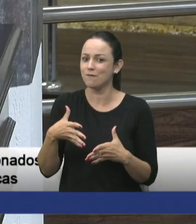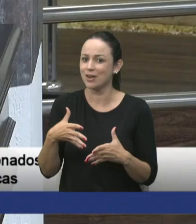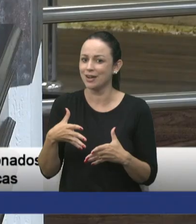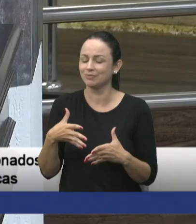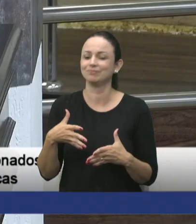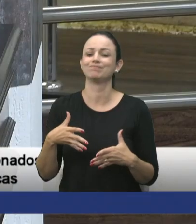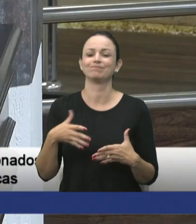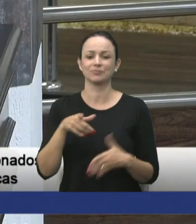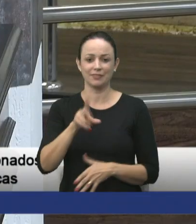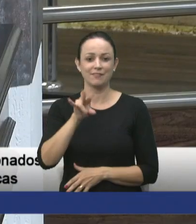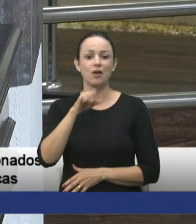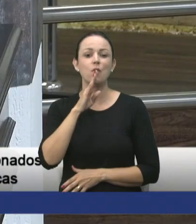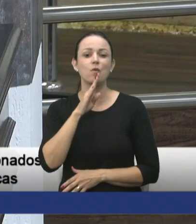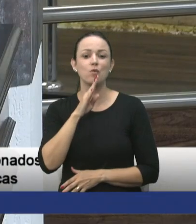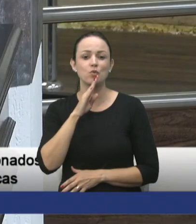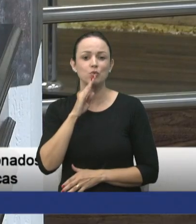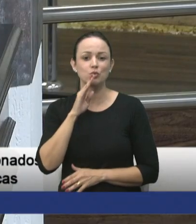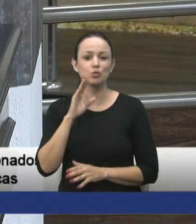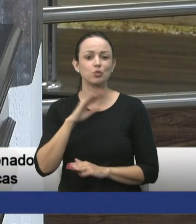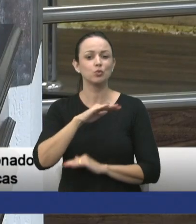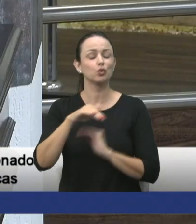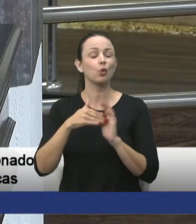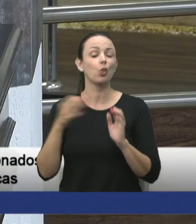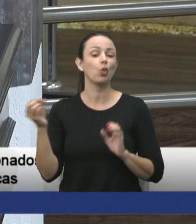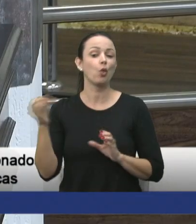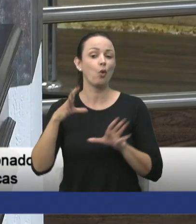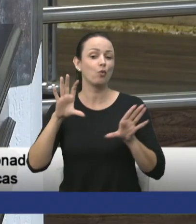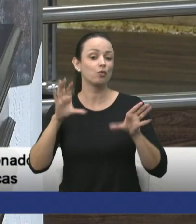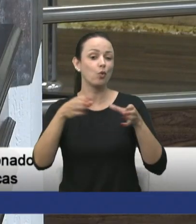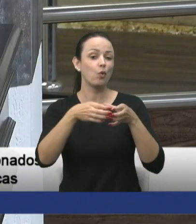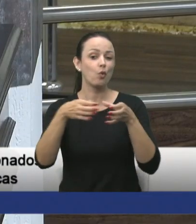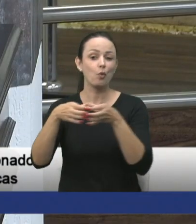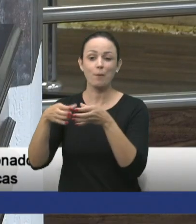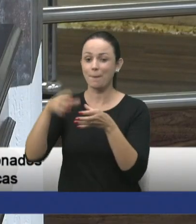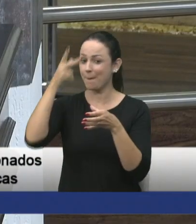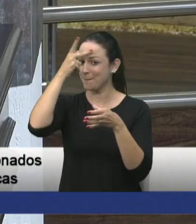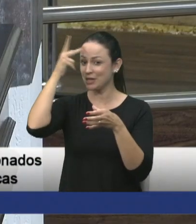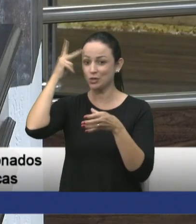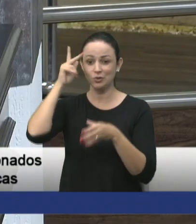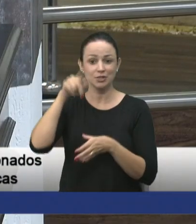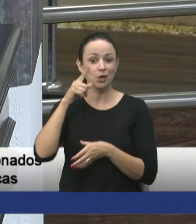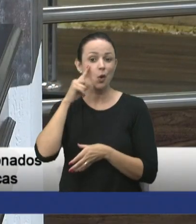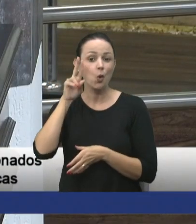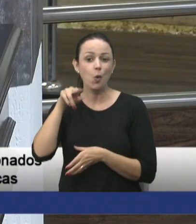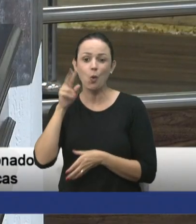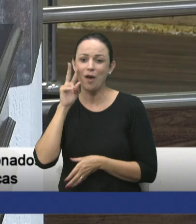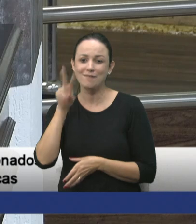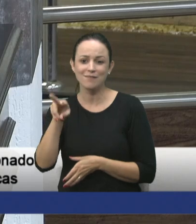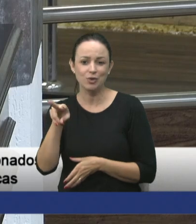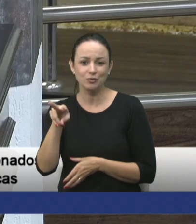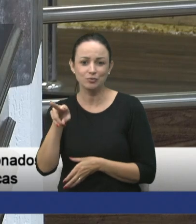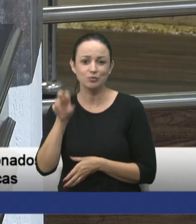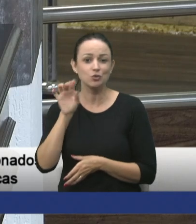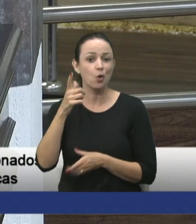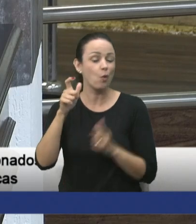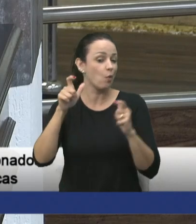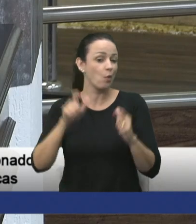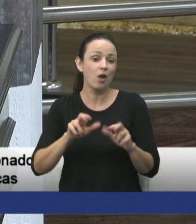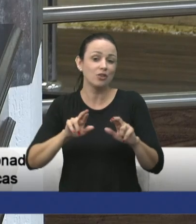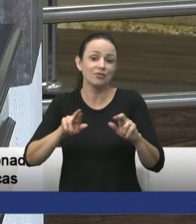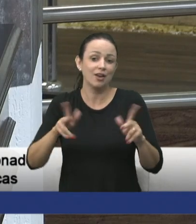vai conhecer todo um novo grupo de pessoas que você nunca viu. Trata-se apenas de um lugar